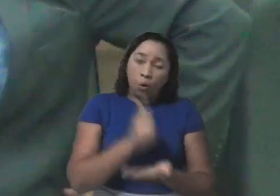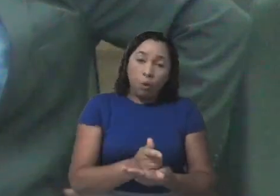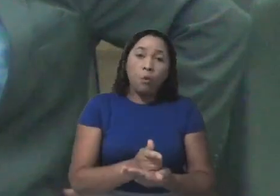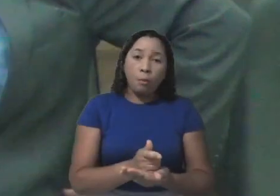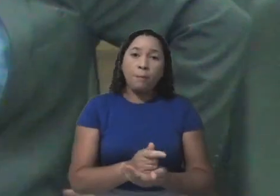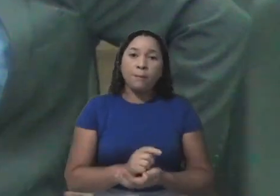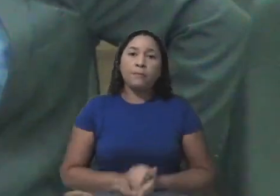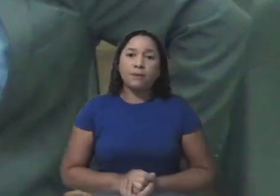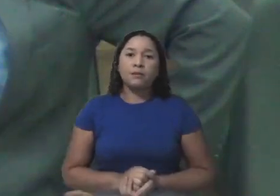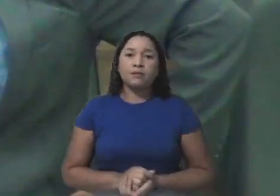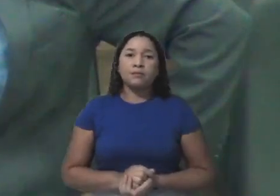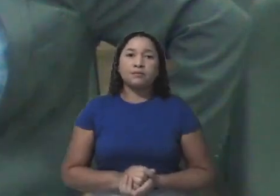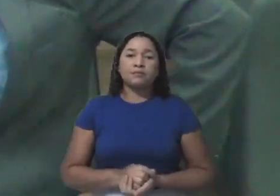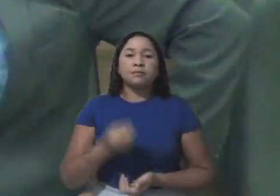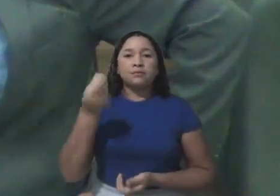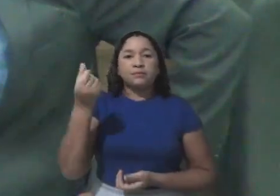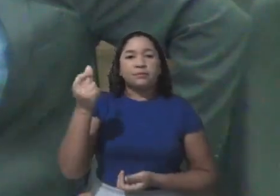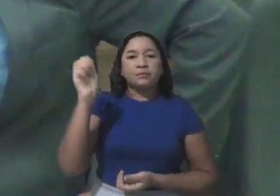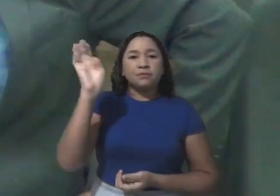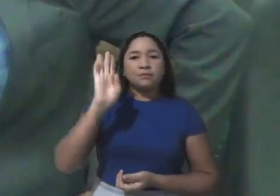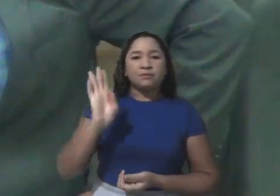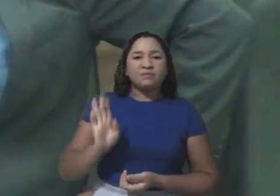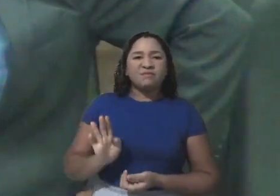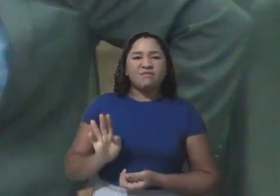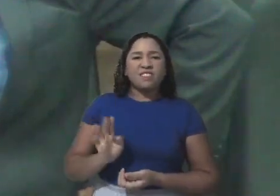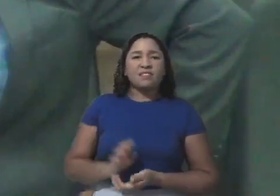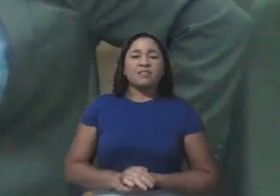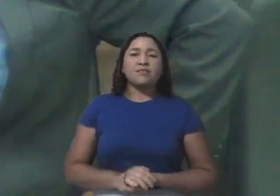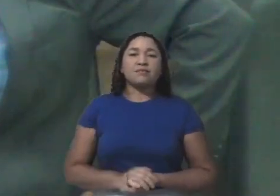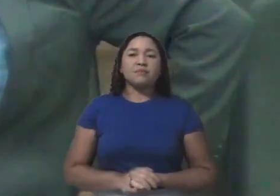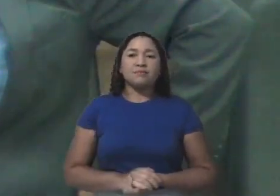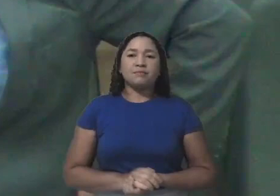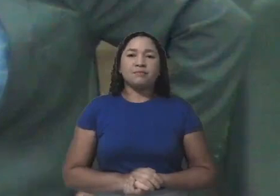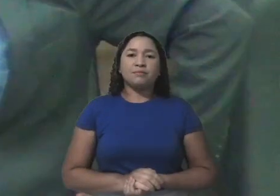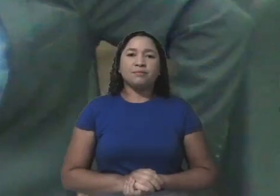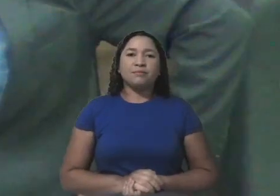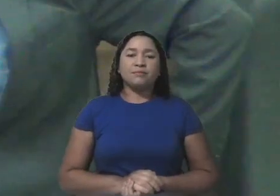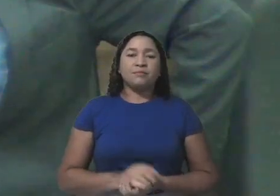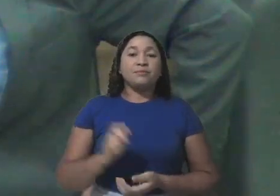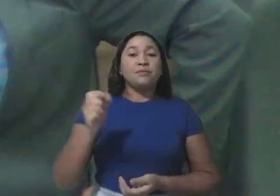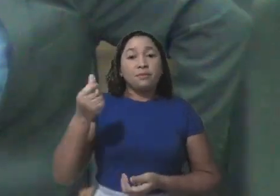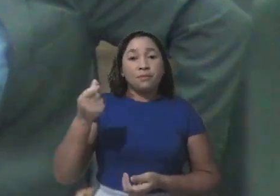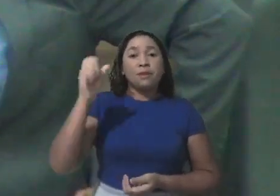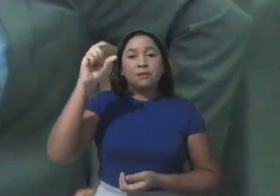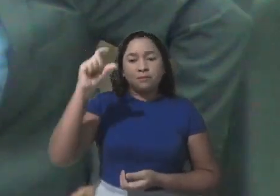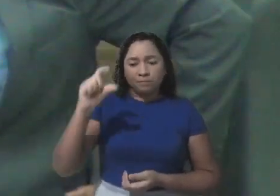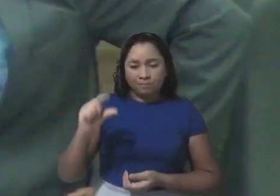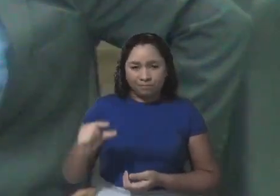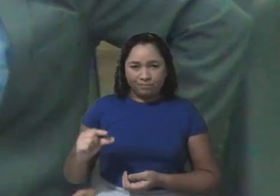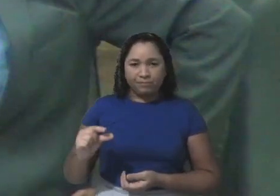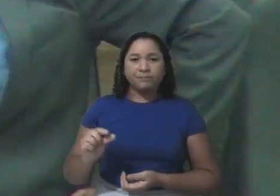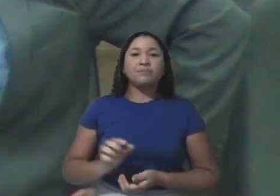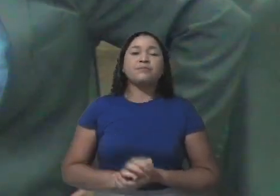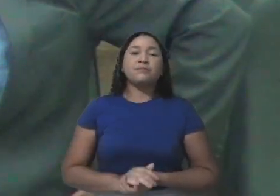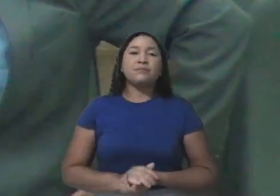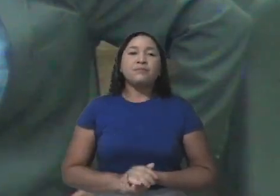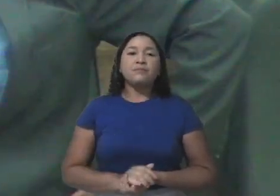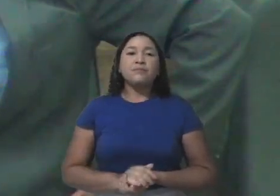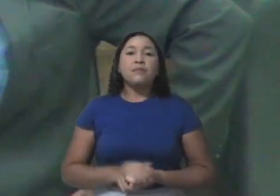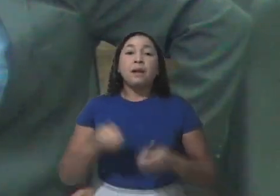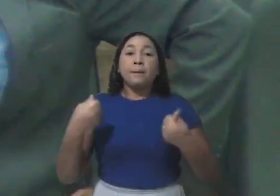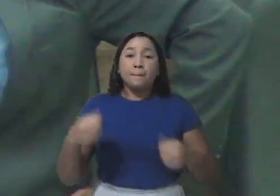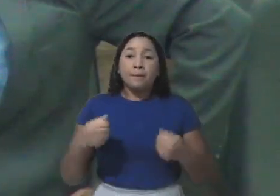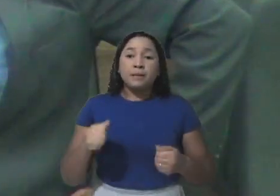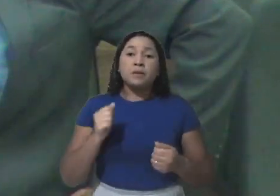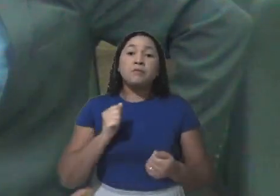nossa livraria lá no centro. Hoje em dia pela internet nós compramos tantas coisas fúteis. Devemos comprar este livro,